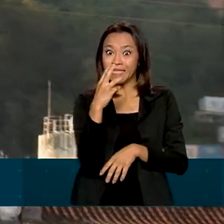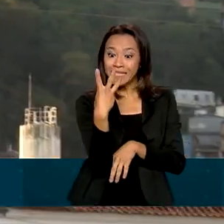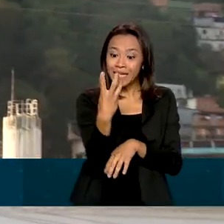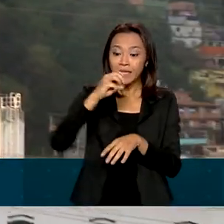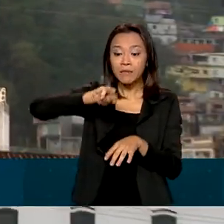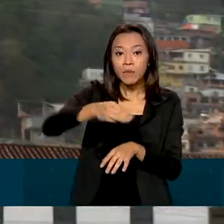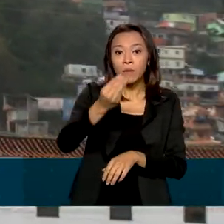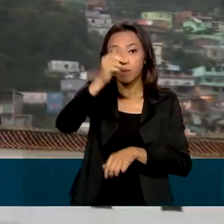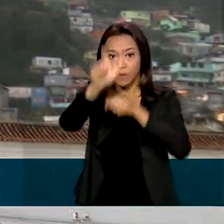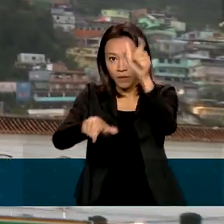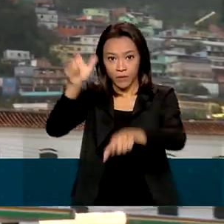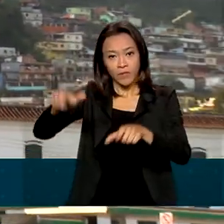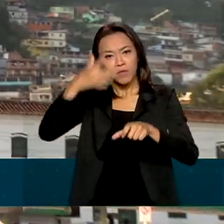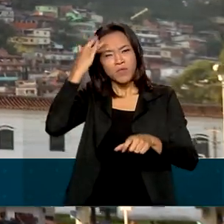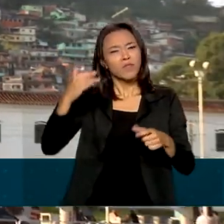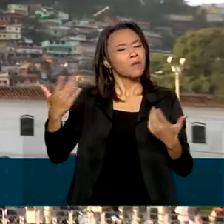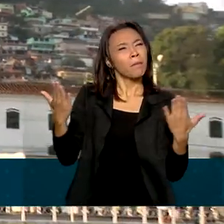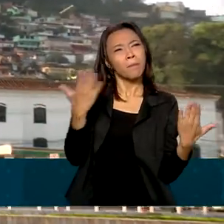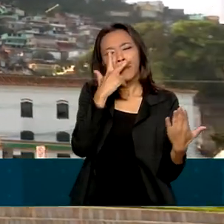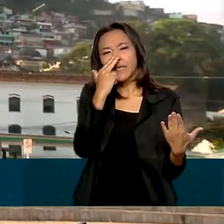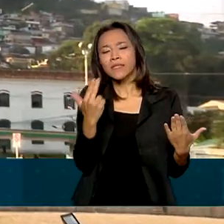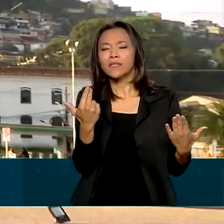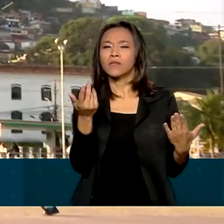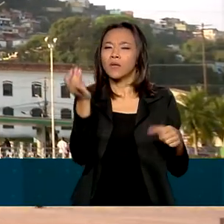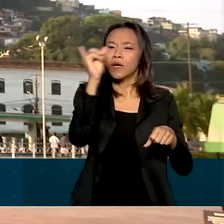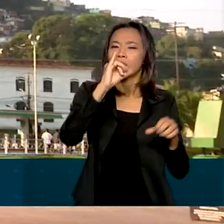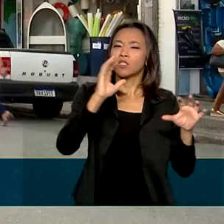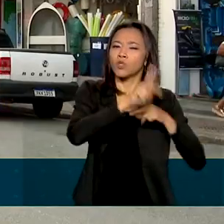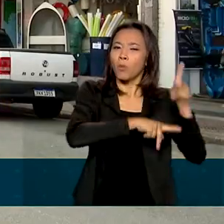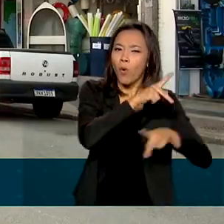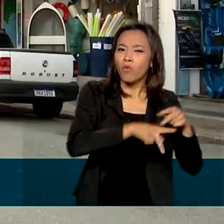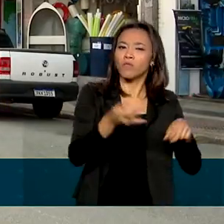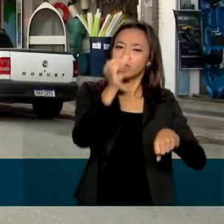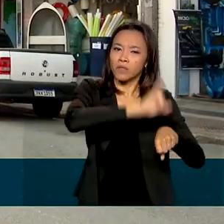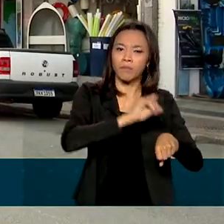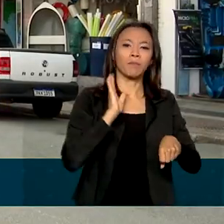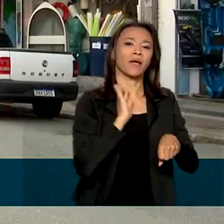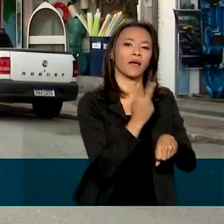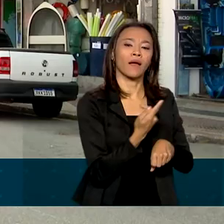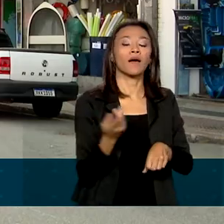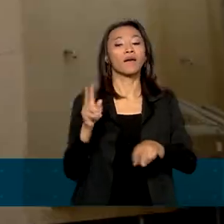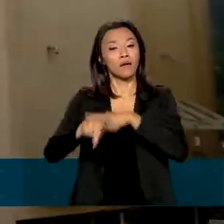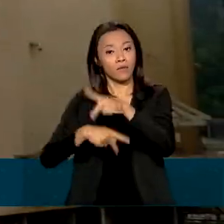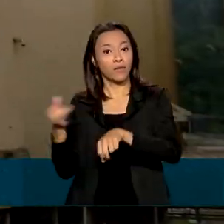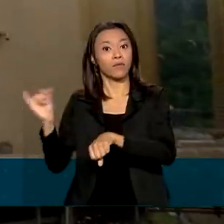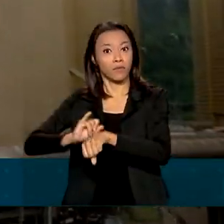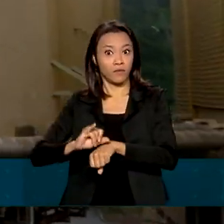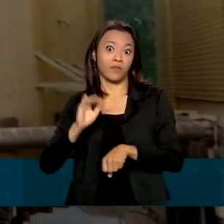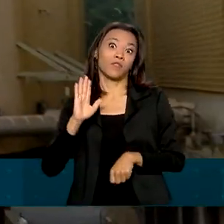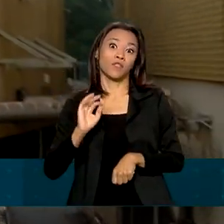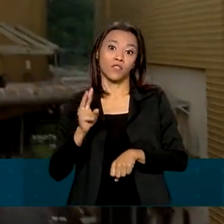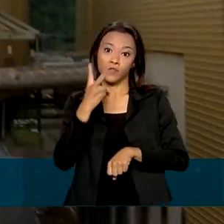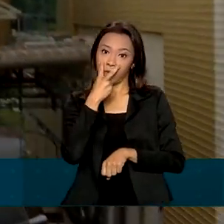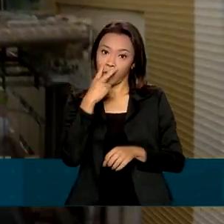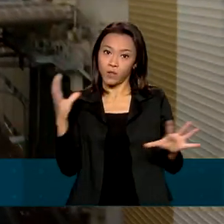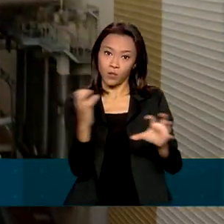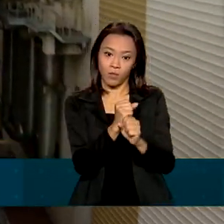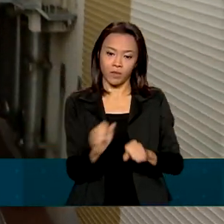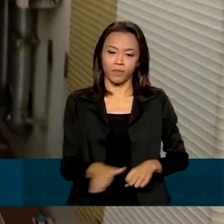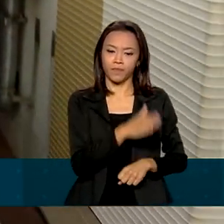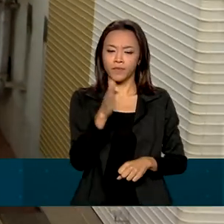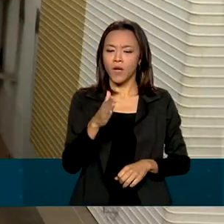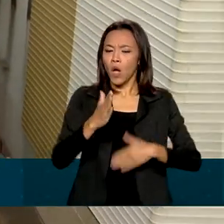milhões de pessoas, o equivalente às populações das capitais Belo Horizonte e Vitória. Qualquer modificação,